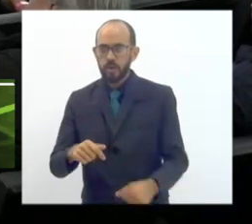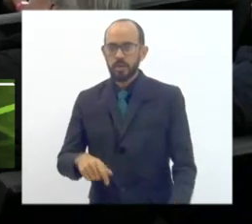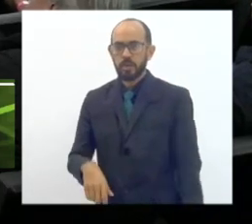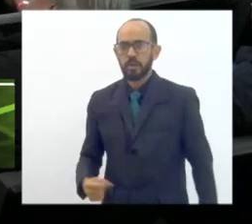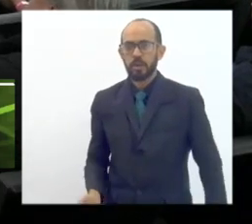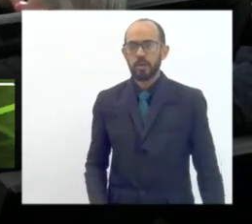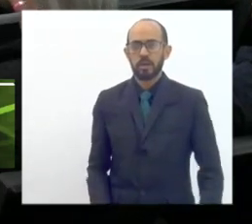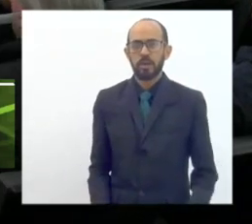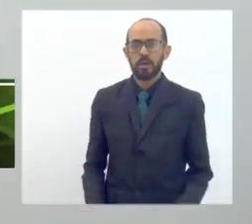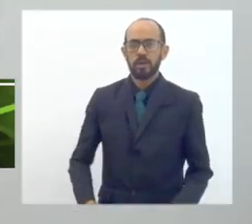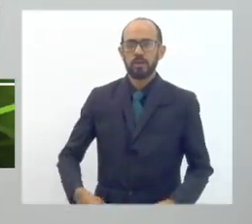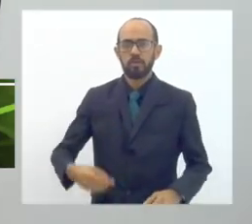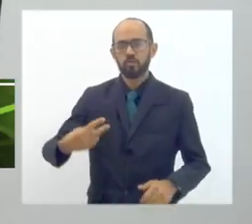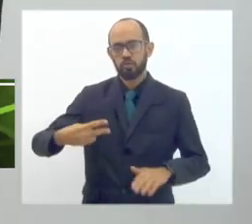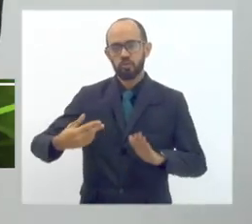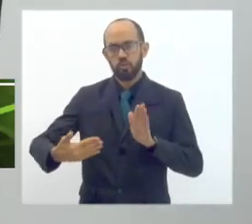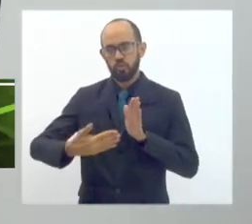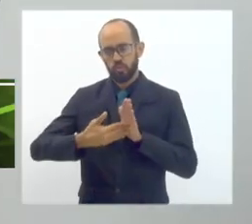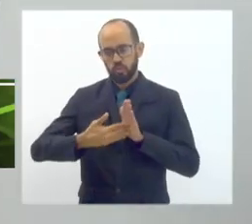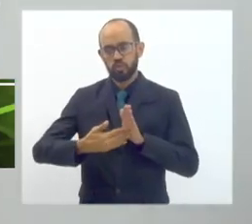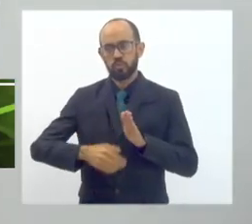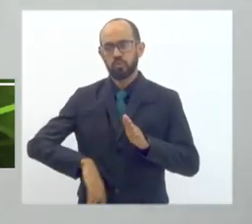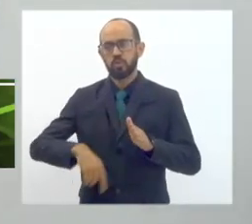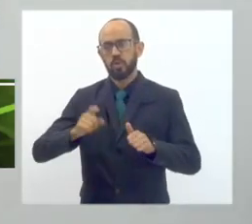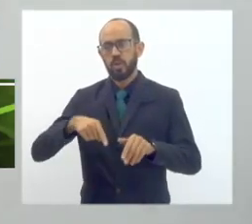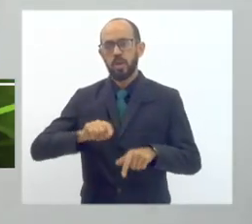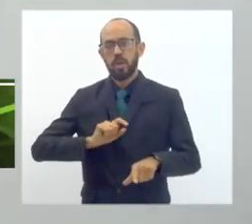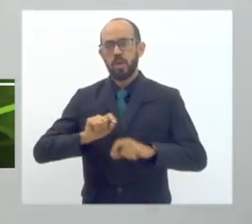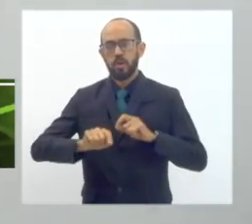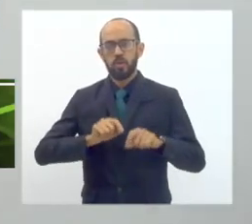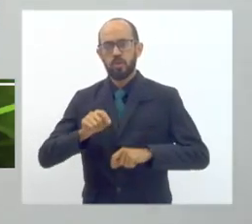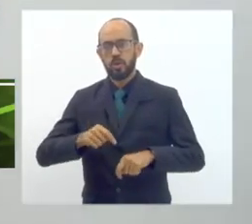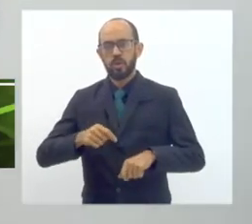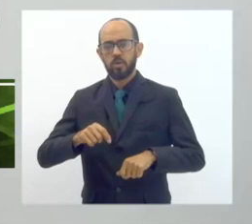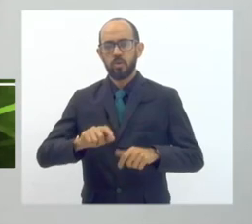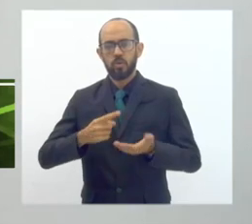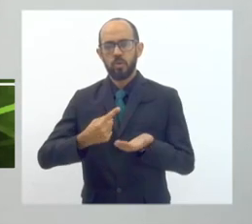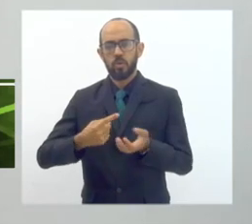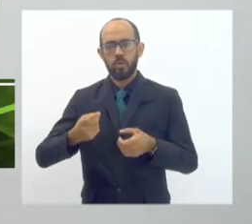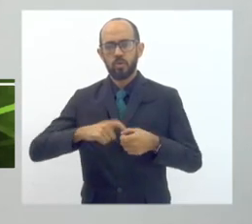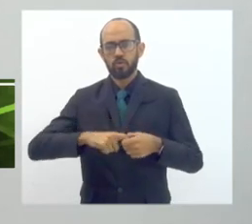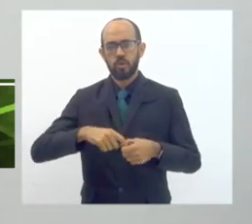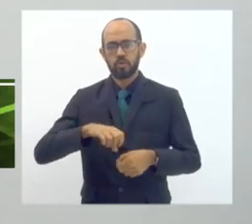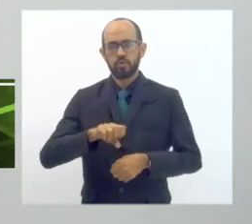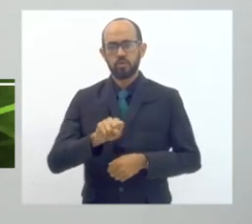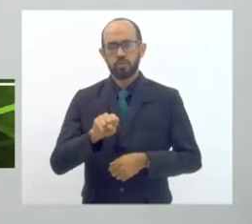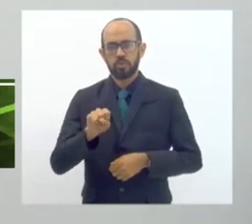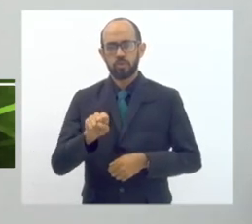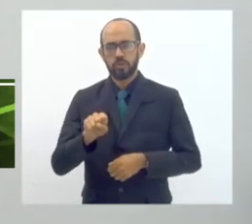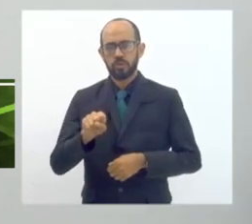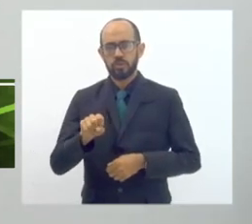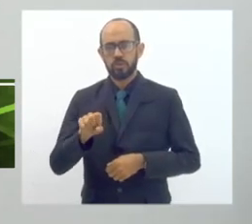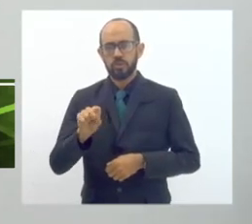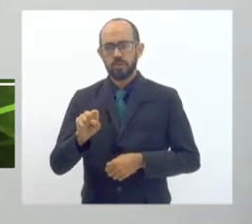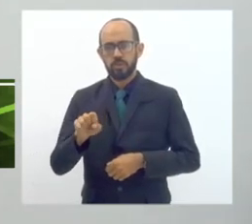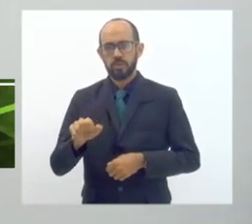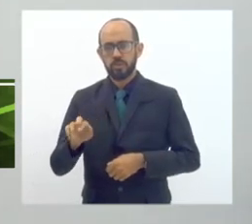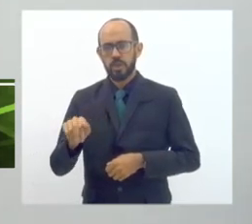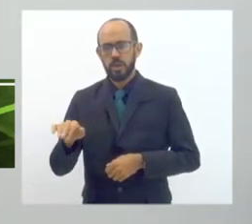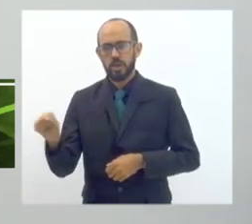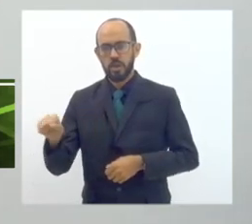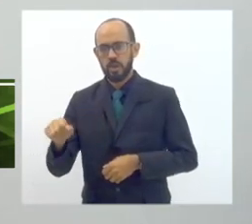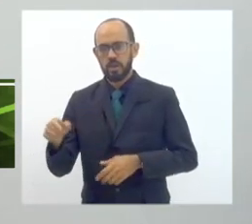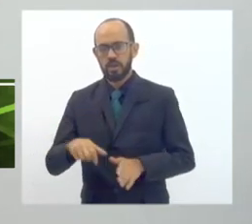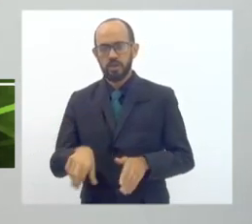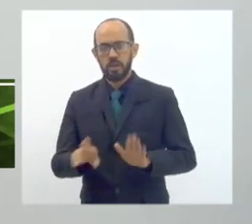penúltimo consórcio a fazer a apresentação é o consórcio Cis Serra. E representando o prefeito de Petrópolis, doutor Rubem